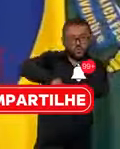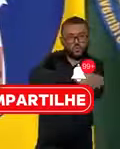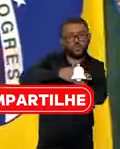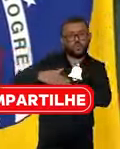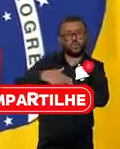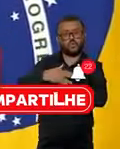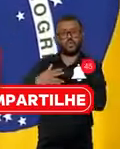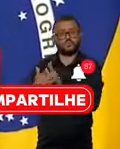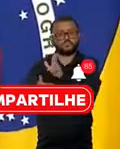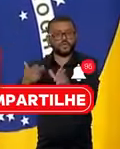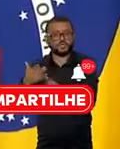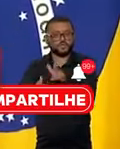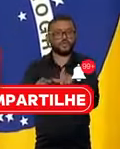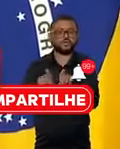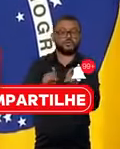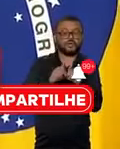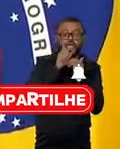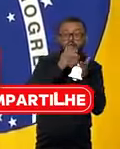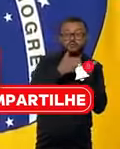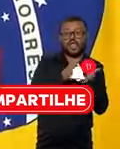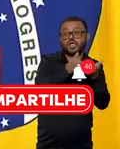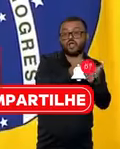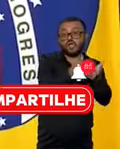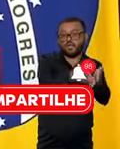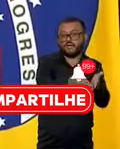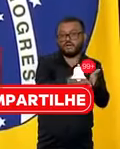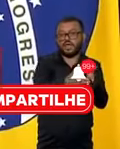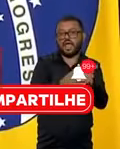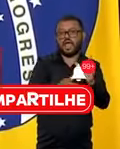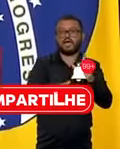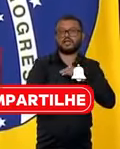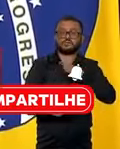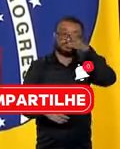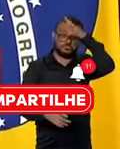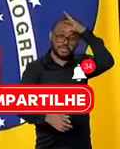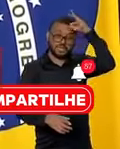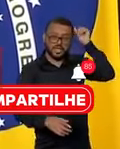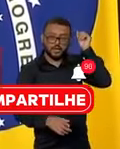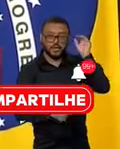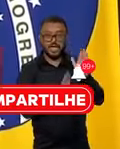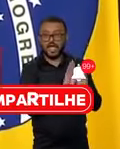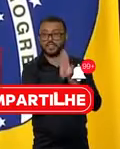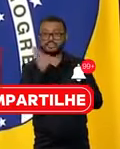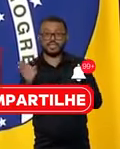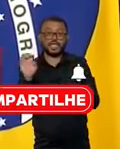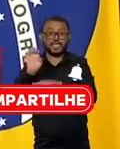via marítima, ou seja, de Manaus a Manta, no Equador,